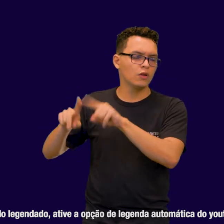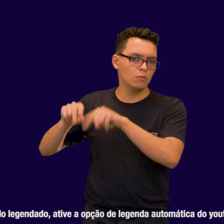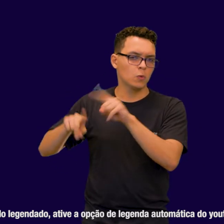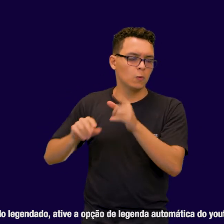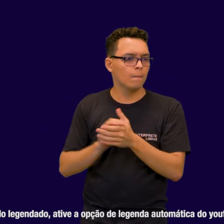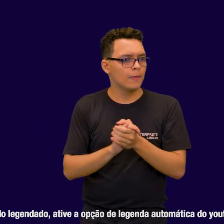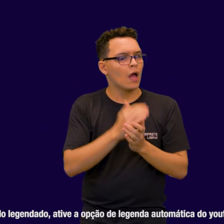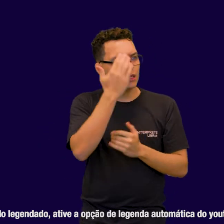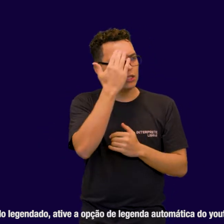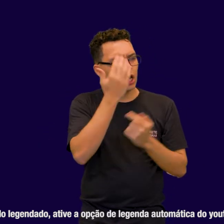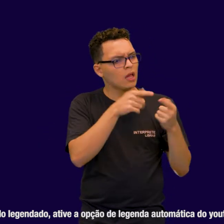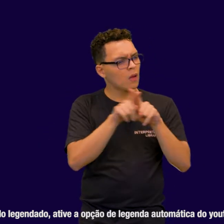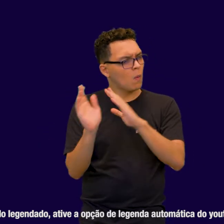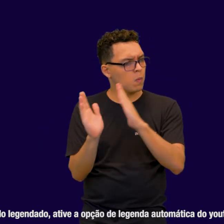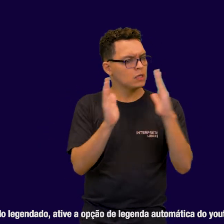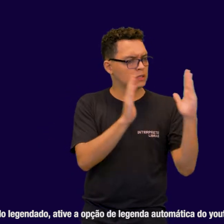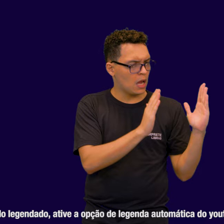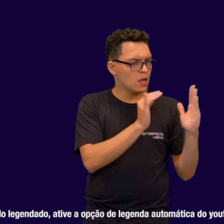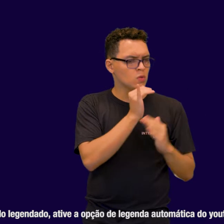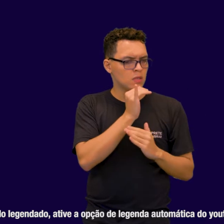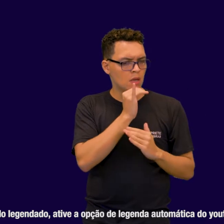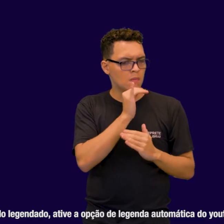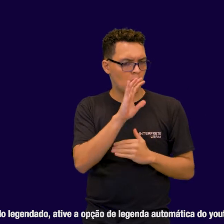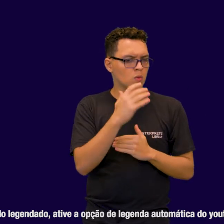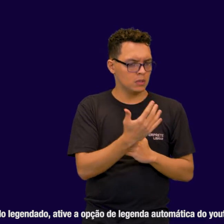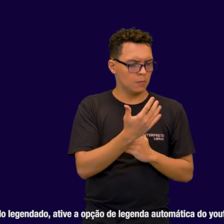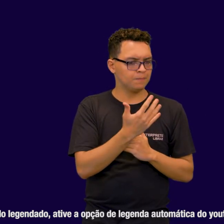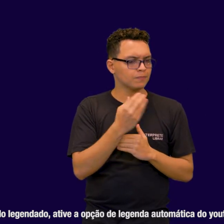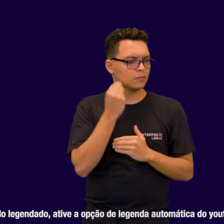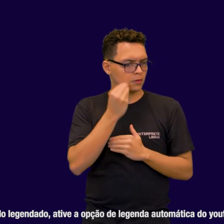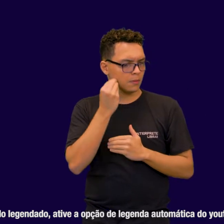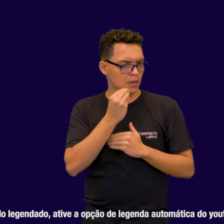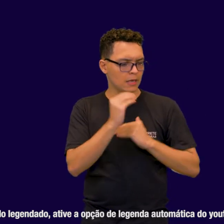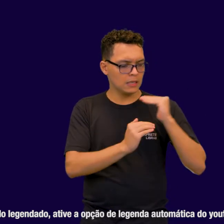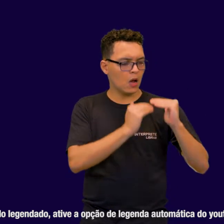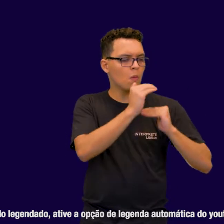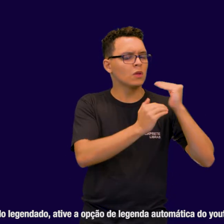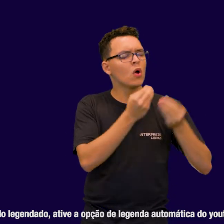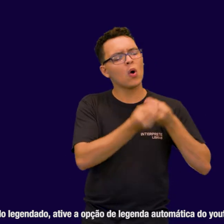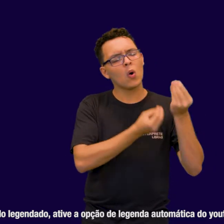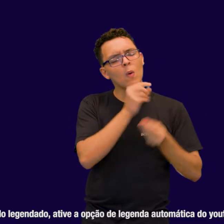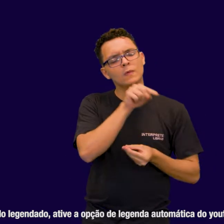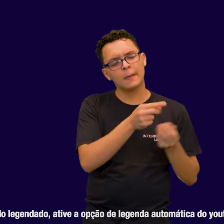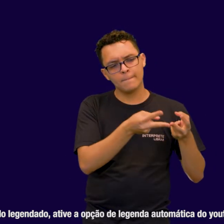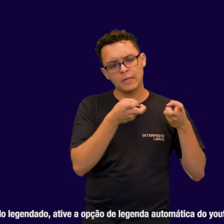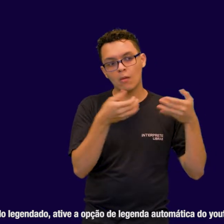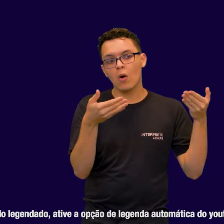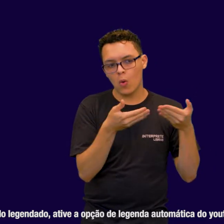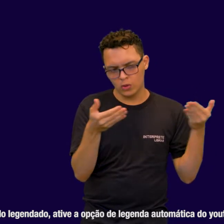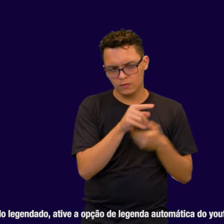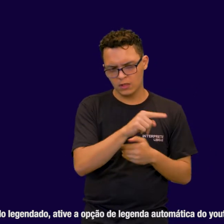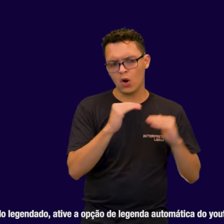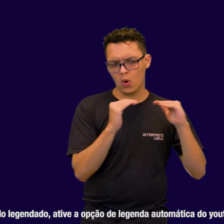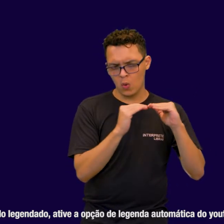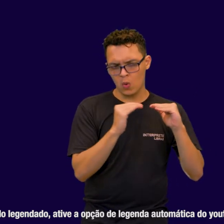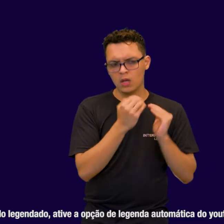esse processo de profissionalização cada vez maior, como que você vê o mercado hoje? É realmente uma boa opção de